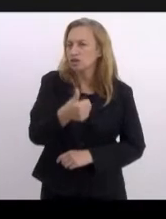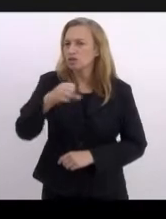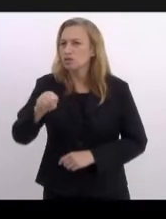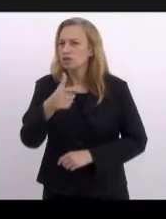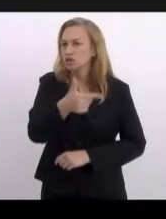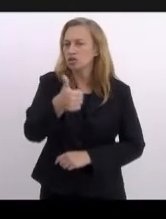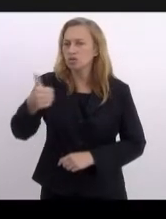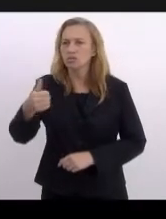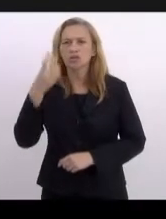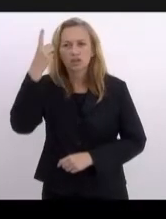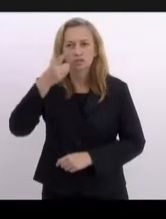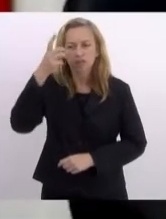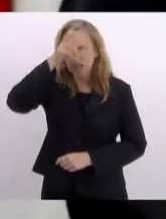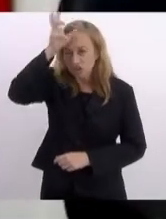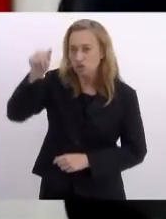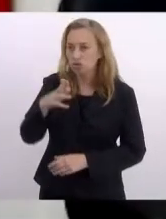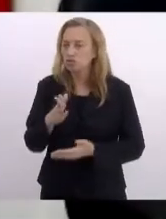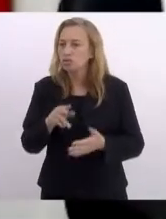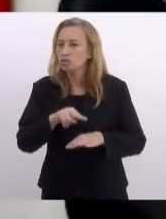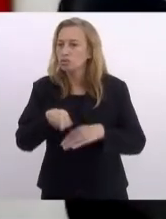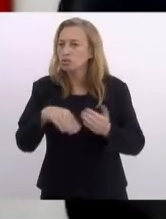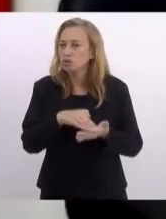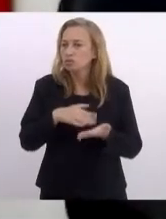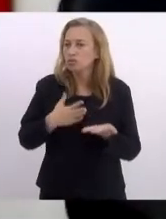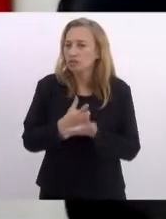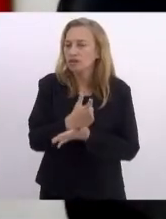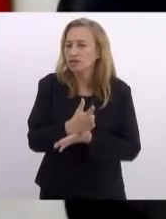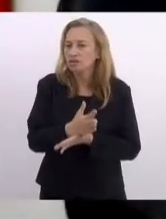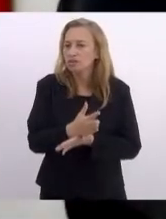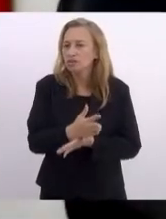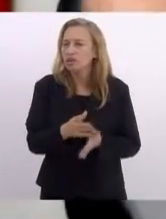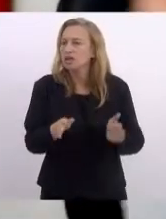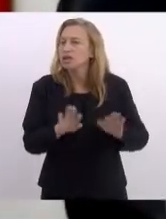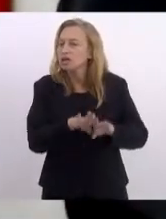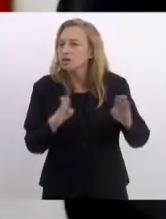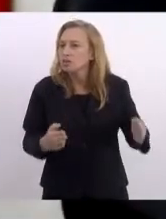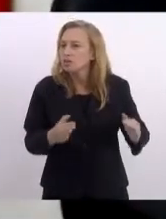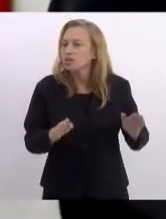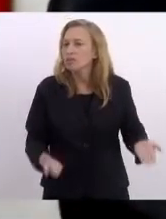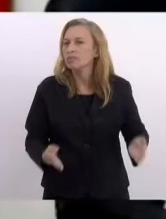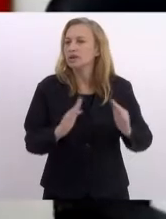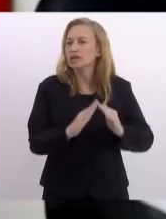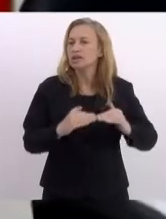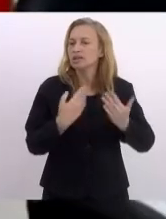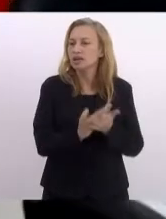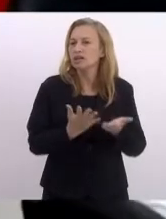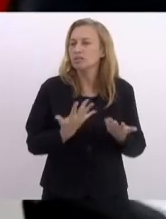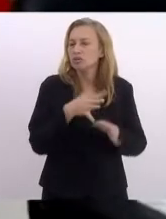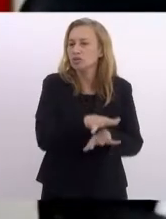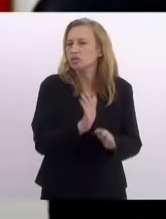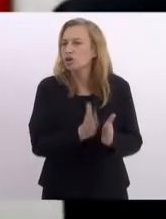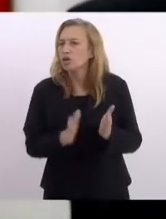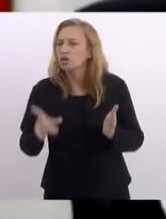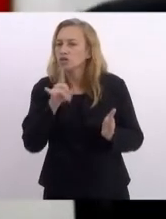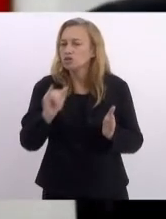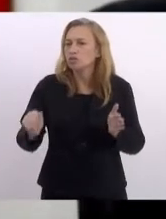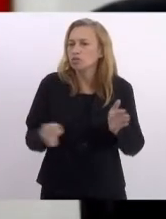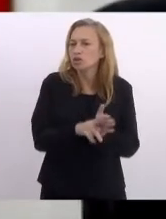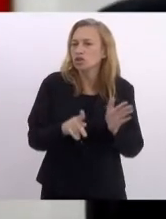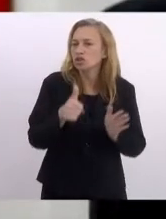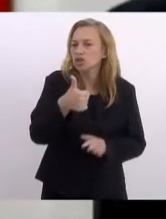5118/21, da deputada Tia Ju. Senhores que aprovam, permaneçam como estão, aprovado. Há sobre a mesa requerimento de inclusão na ordem do dia do